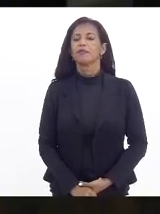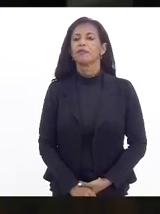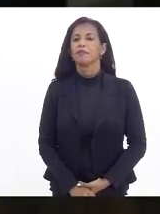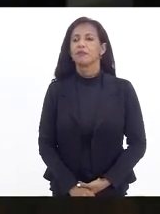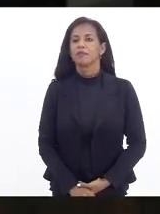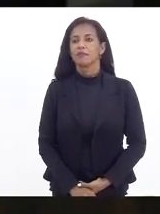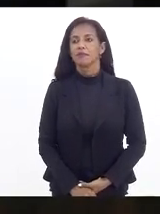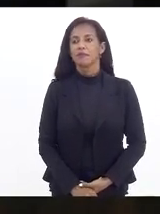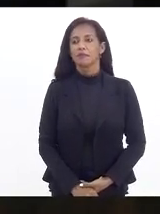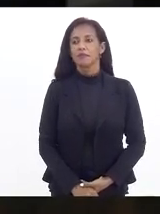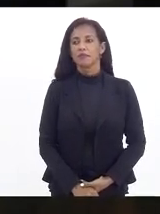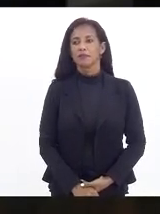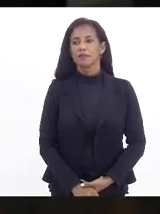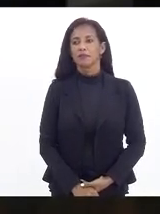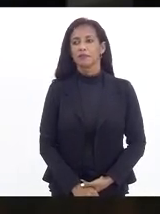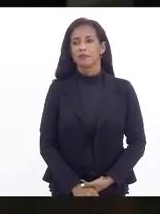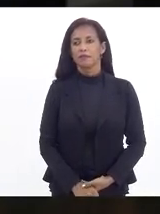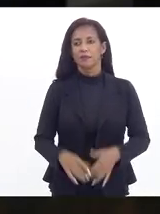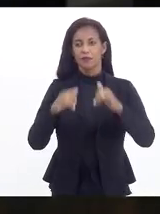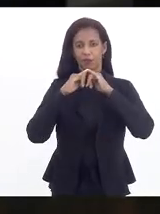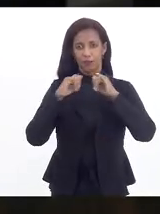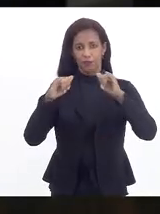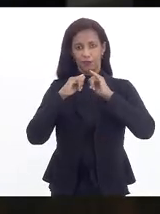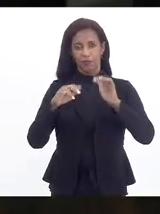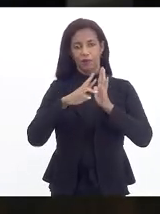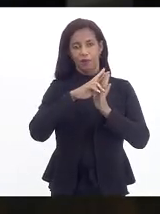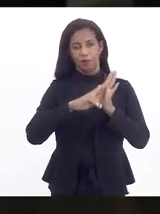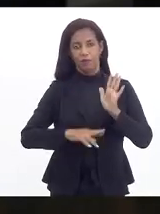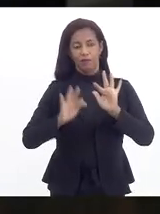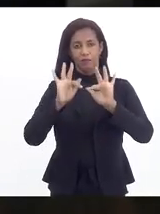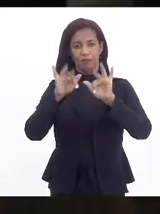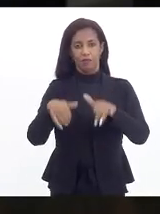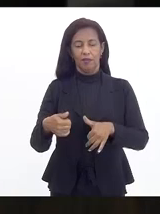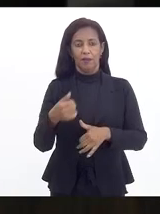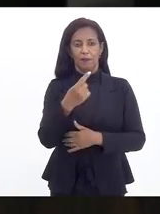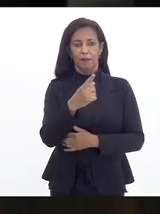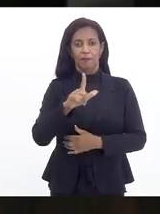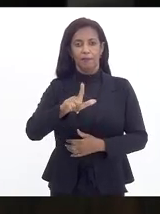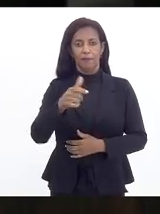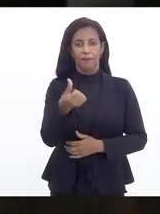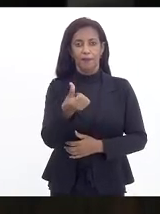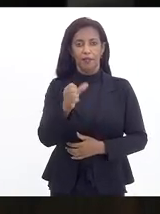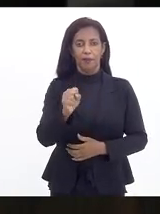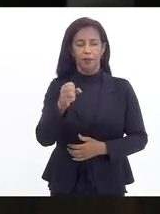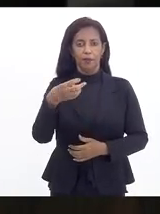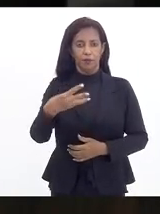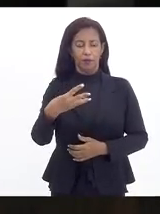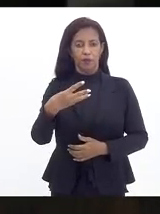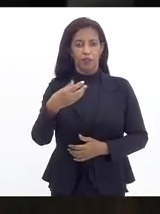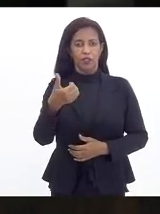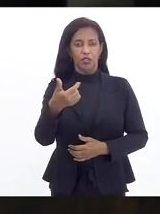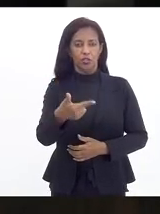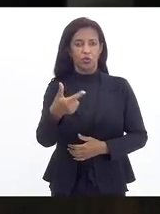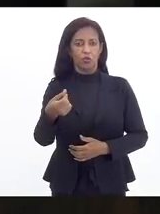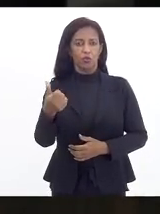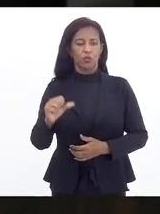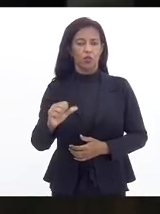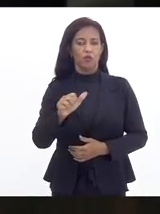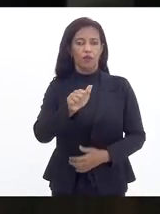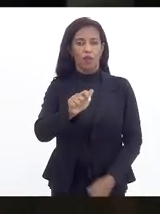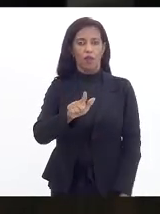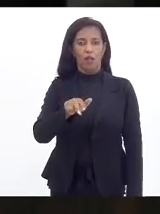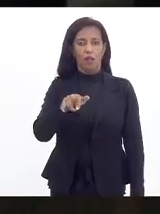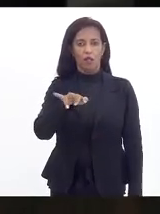Obrigado, deputados. Anuncio, redação final, projeto de lei 68319, de autoria do deputado Alexandre